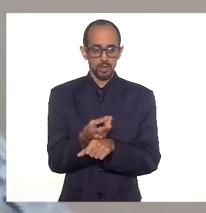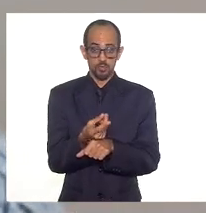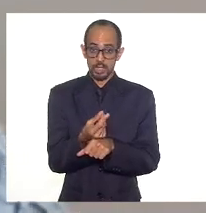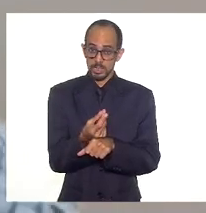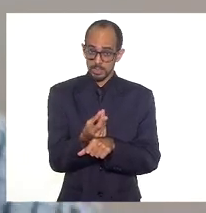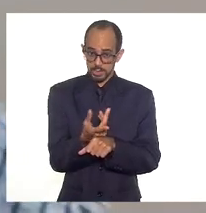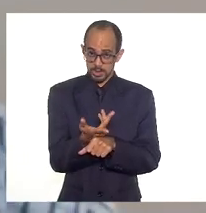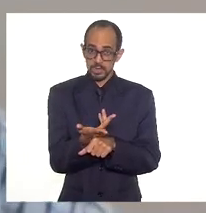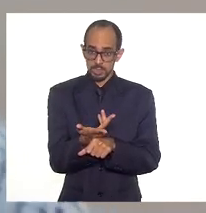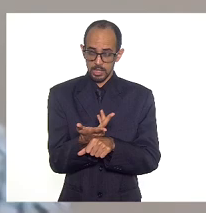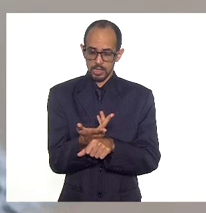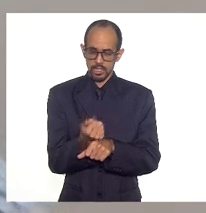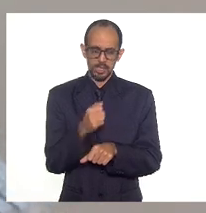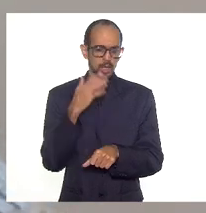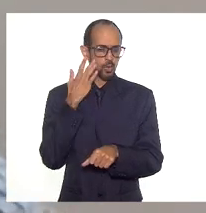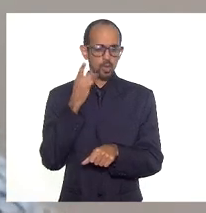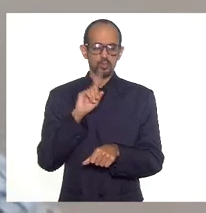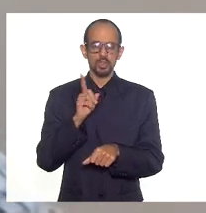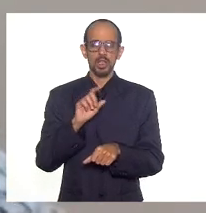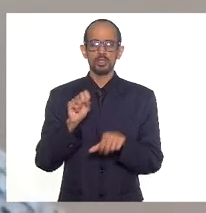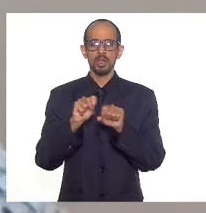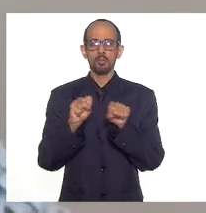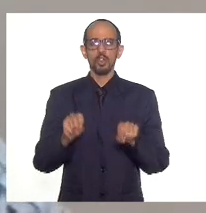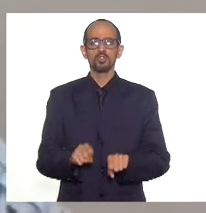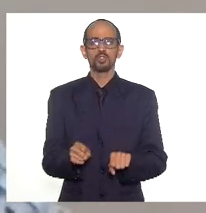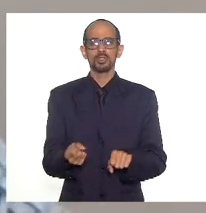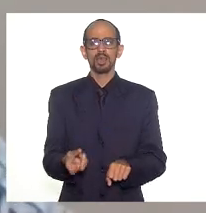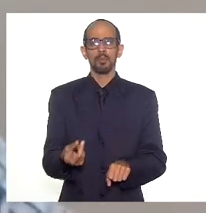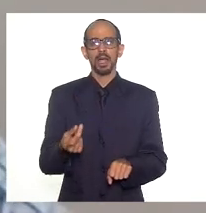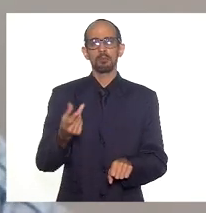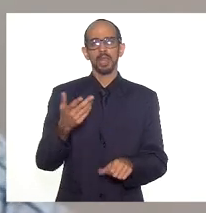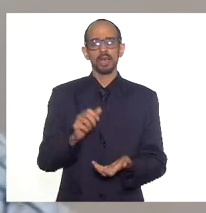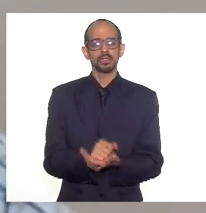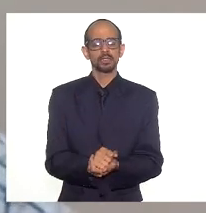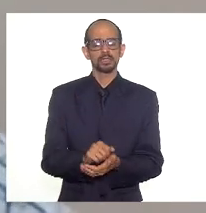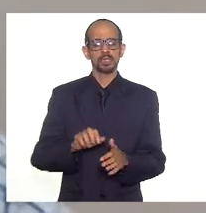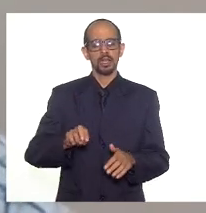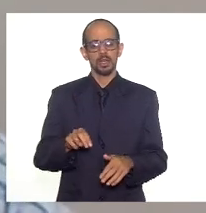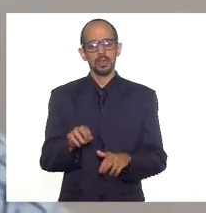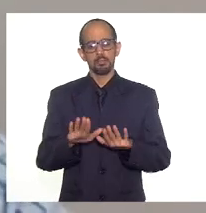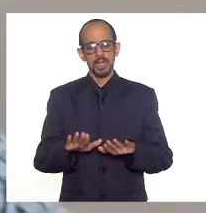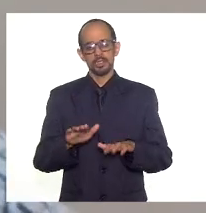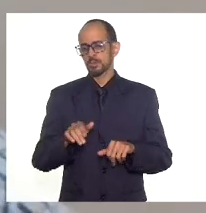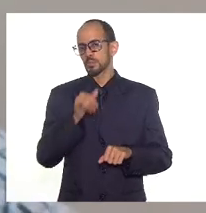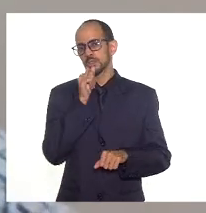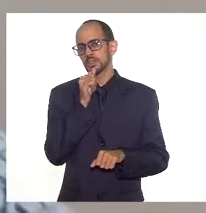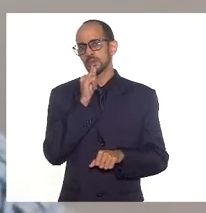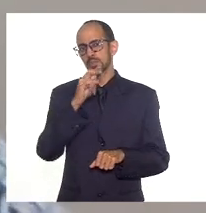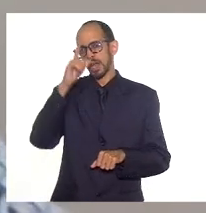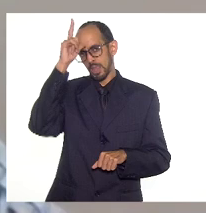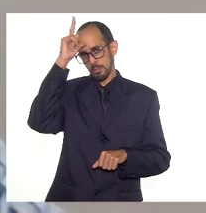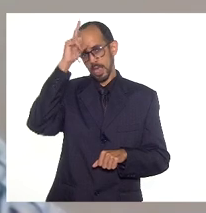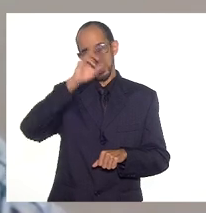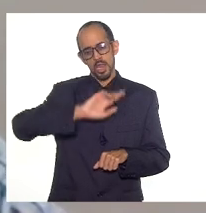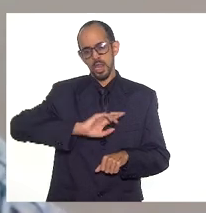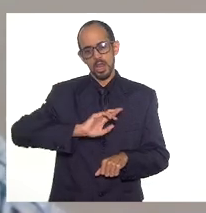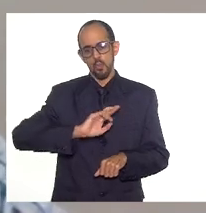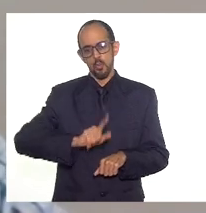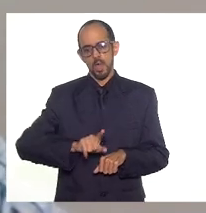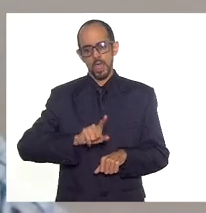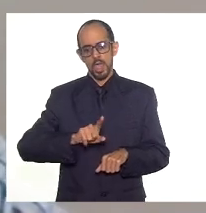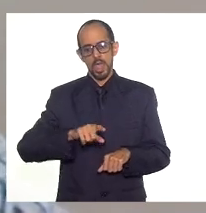nem se para o capitalismo e se para o setor empresarial é a melhor estratégia. Na Alemanha, por exemplo, não é assim. Inclusive, as empresas elas